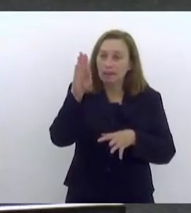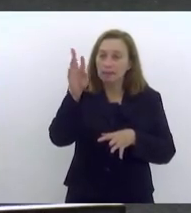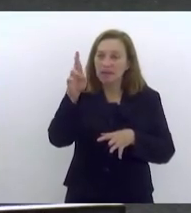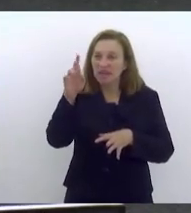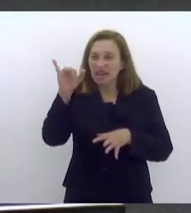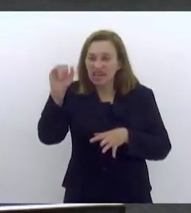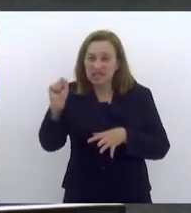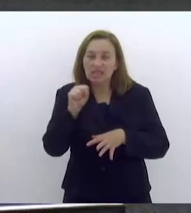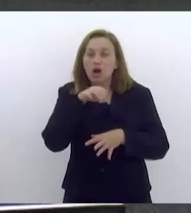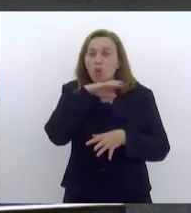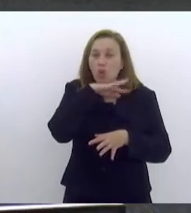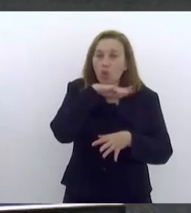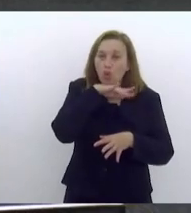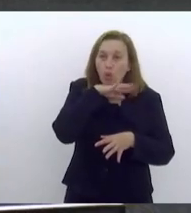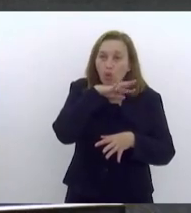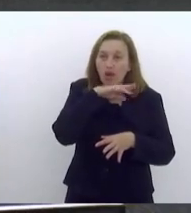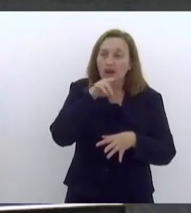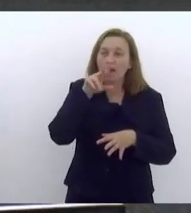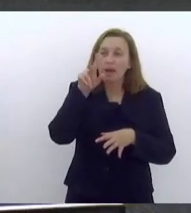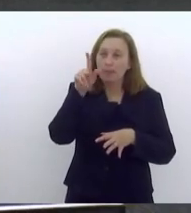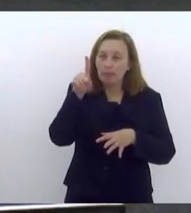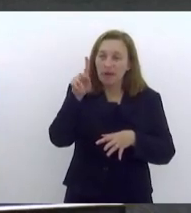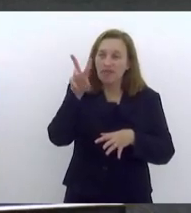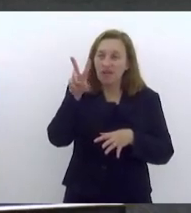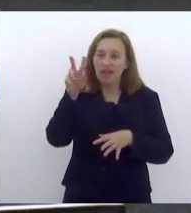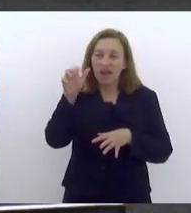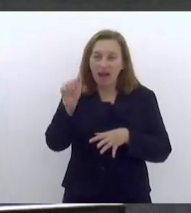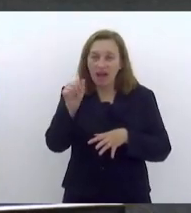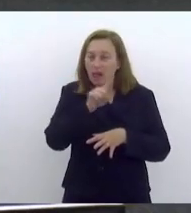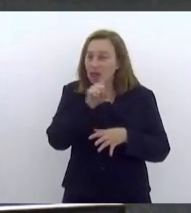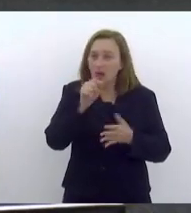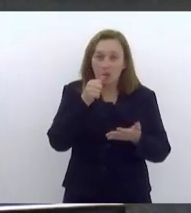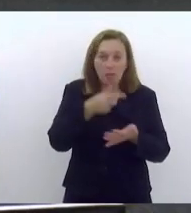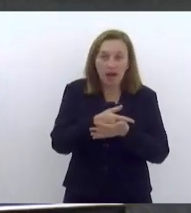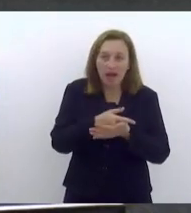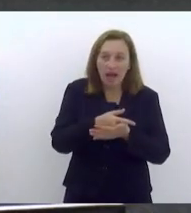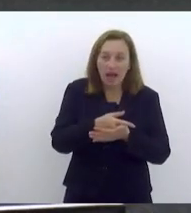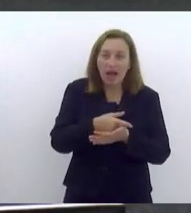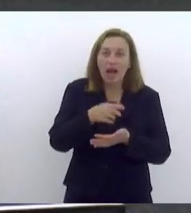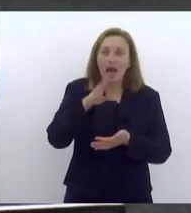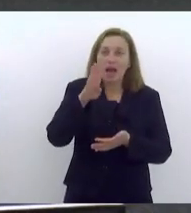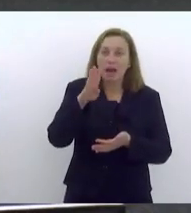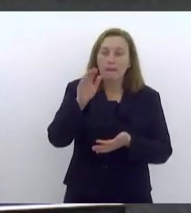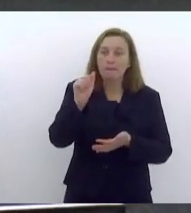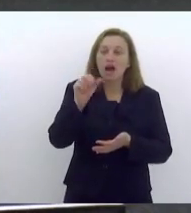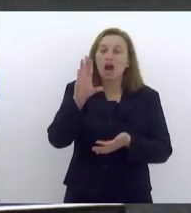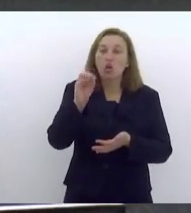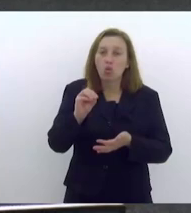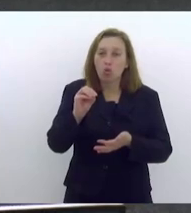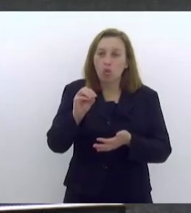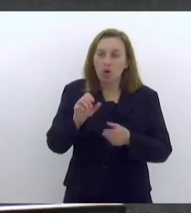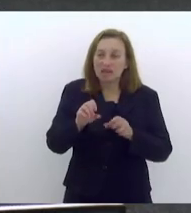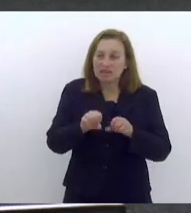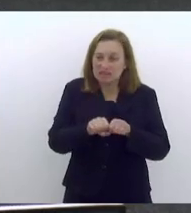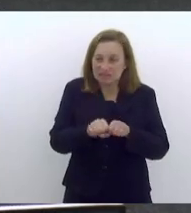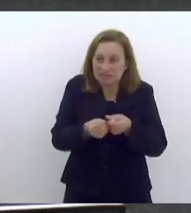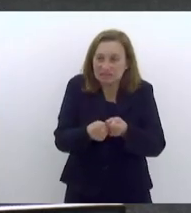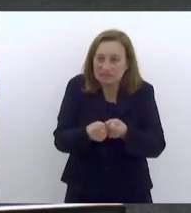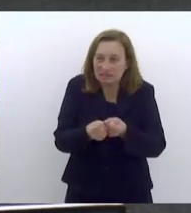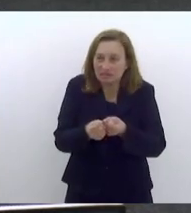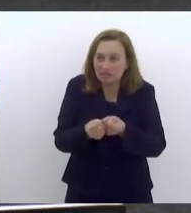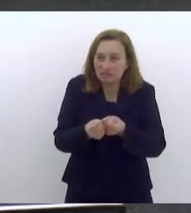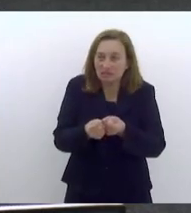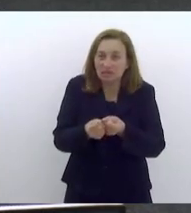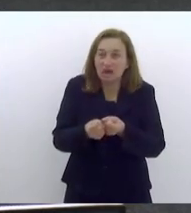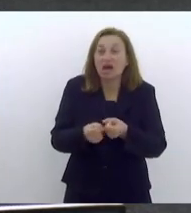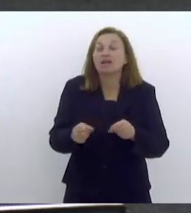sem lacre nas placas, ou seja, bancos rasgados, até o cinto de acessibilidade para ali para o